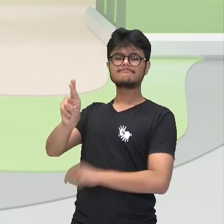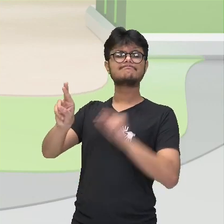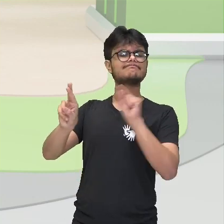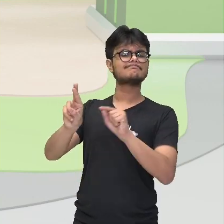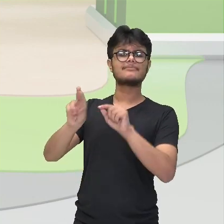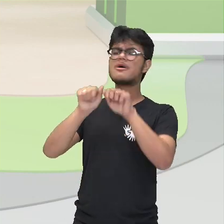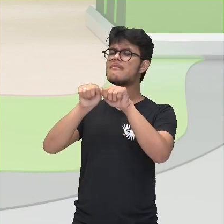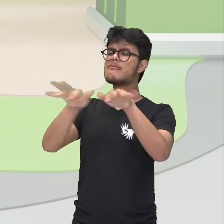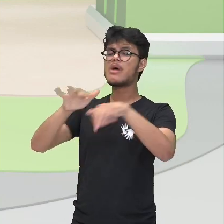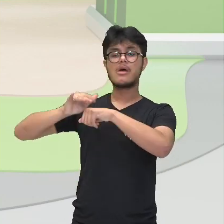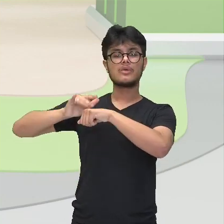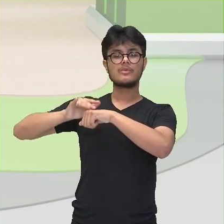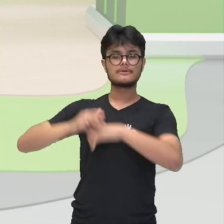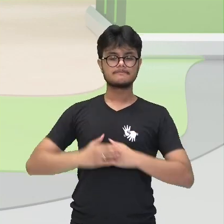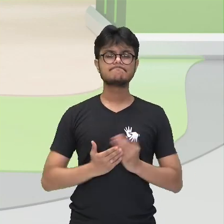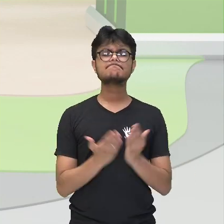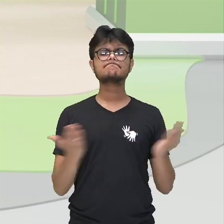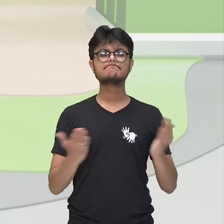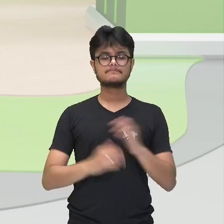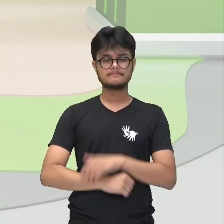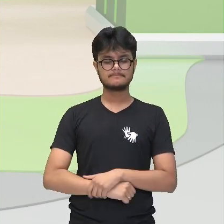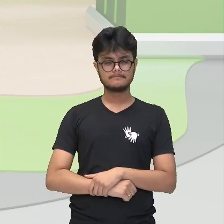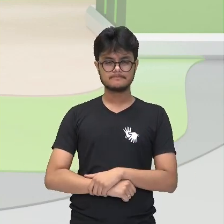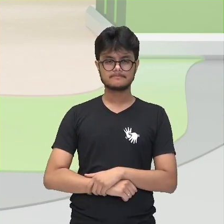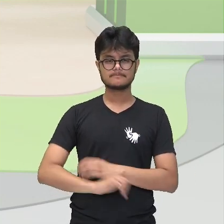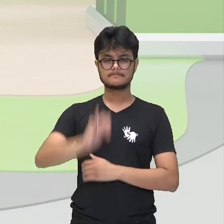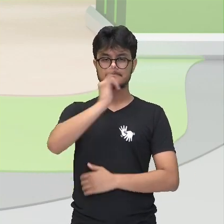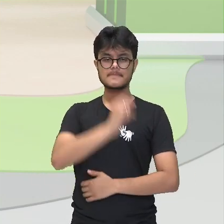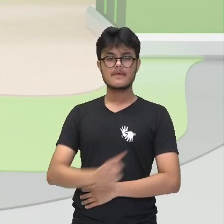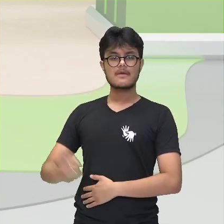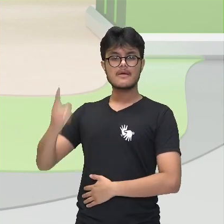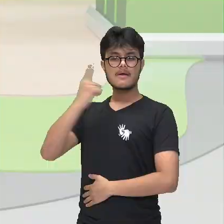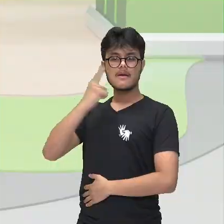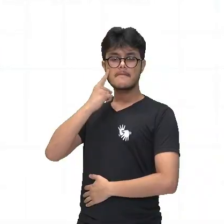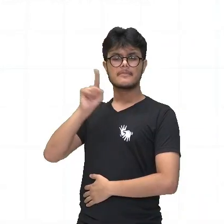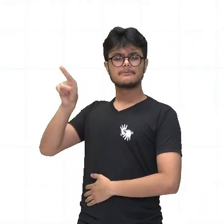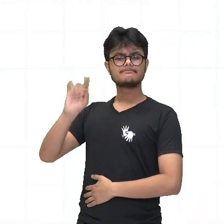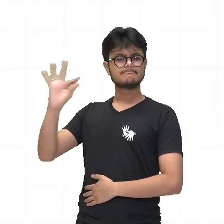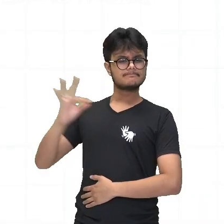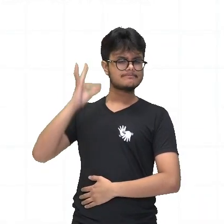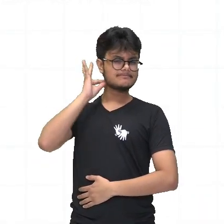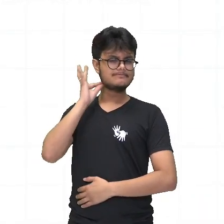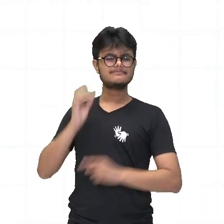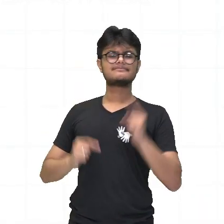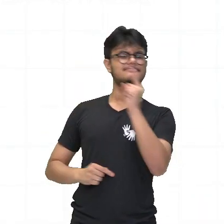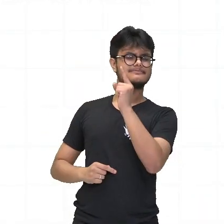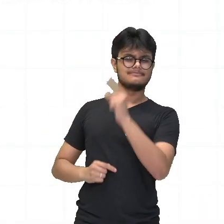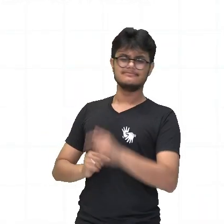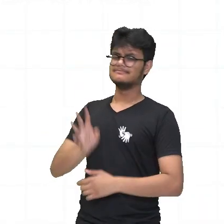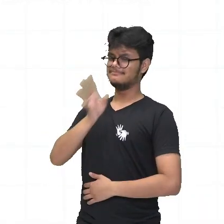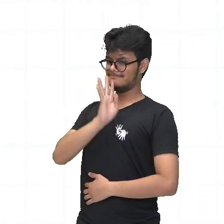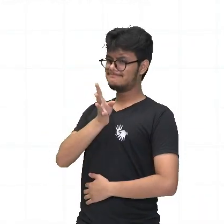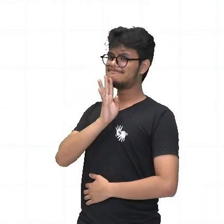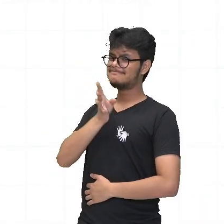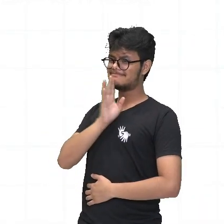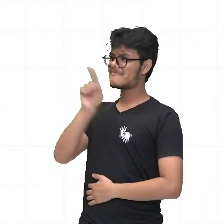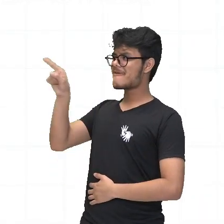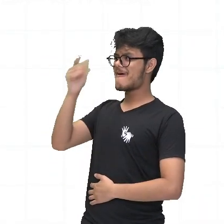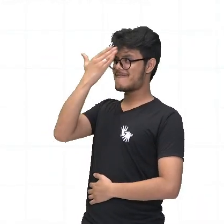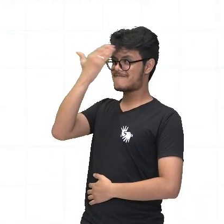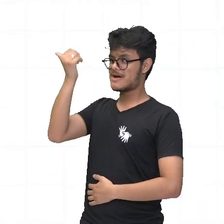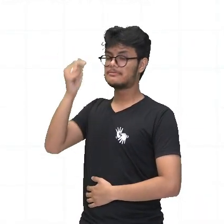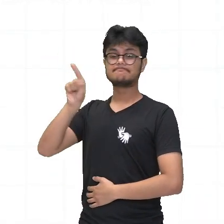esses vetores. Vamos iniciar observando aí um mosquitinho bem conhecido. Olha só, a gente tem nessa imagem